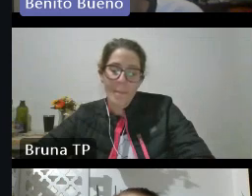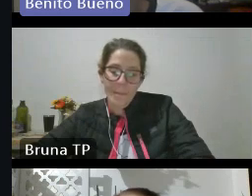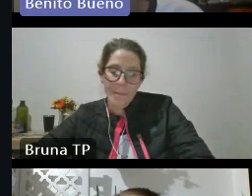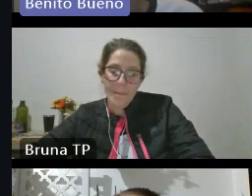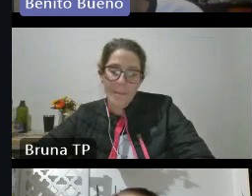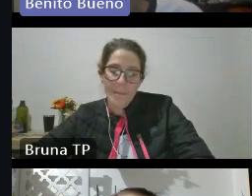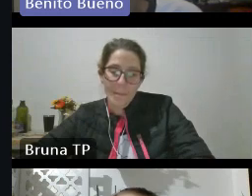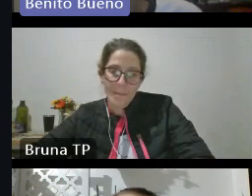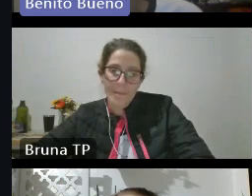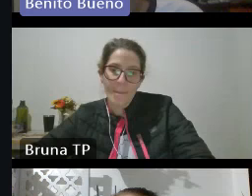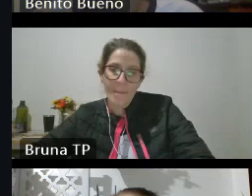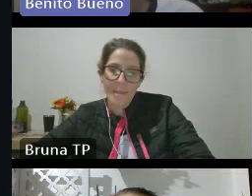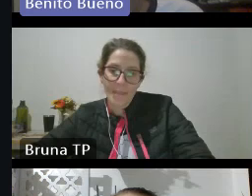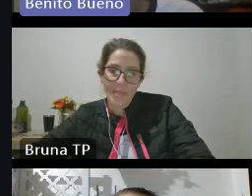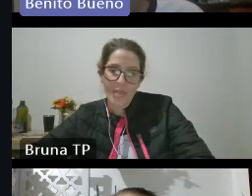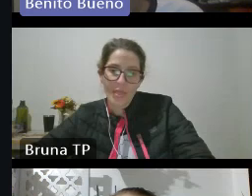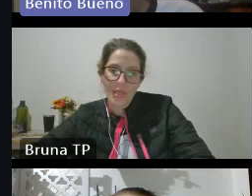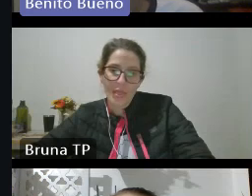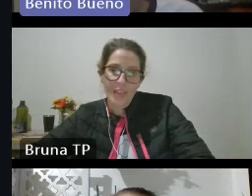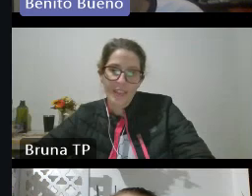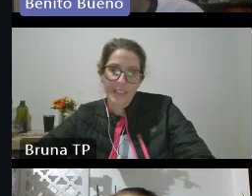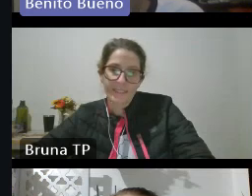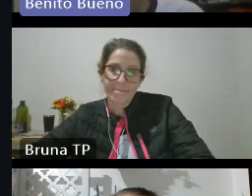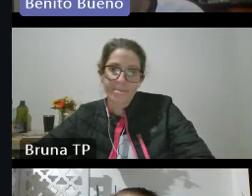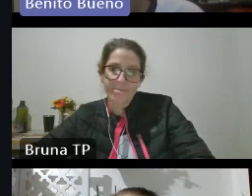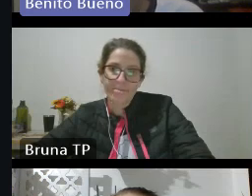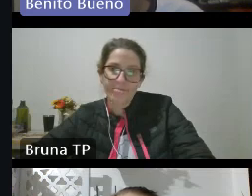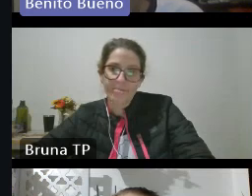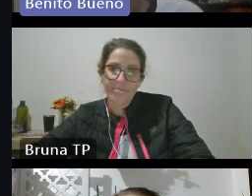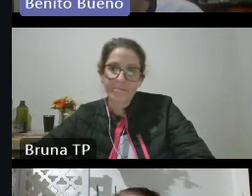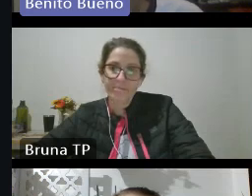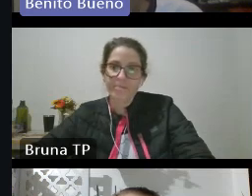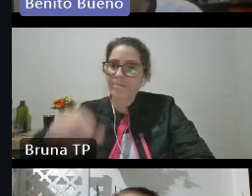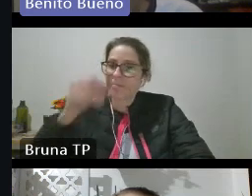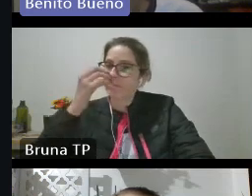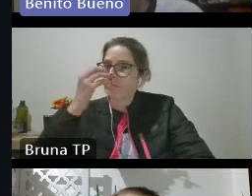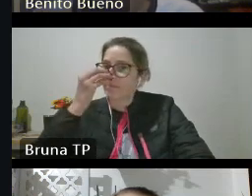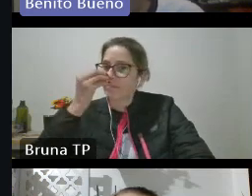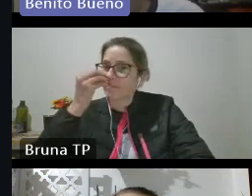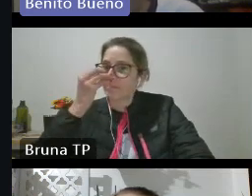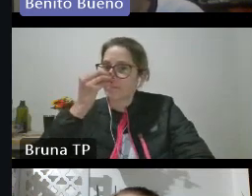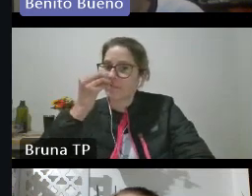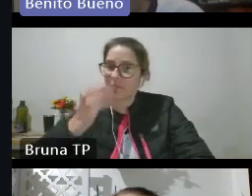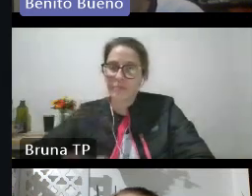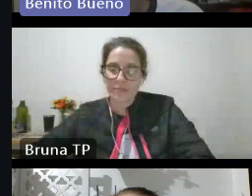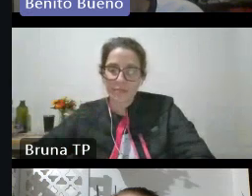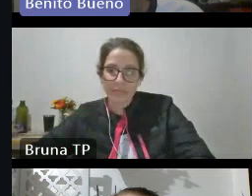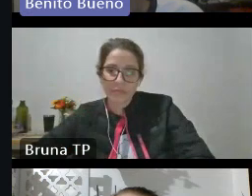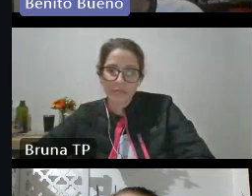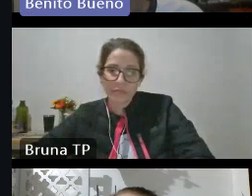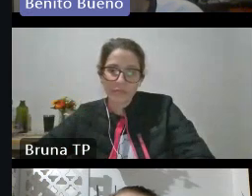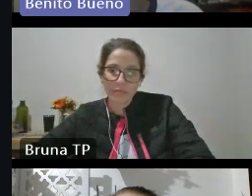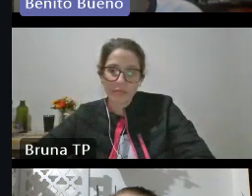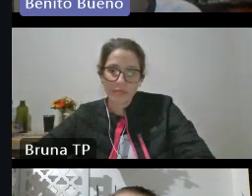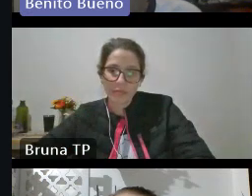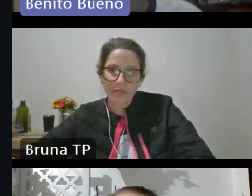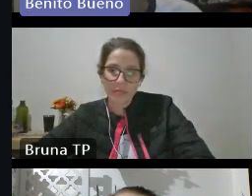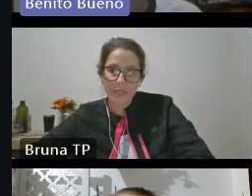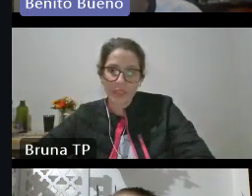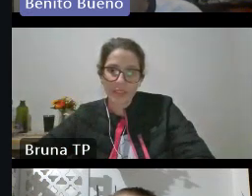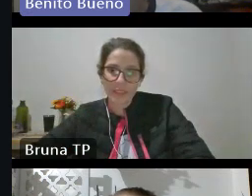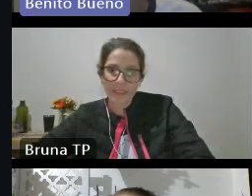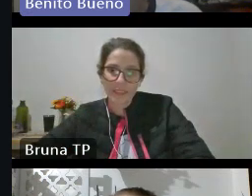para cada vara. Então, a demanda é muito grande. Na segunda e terceira